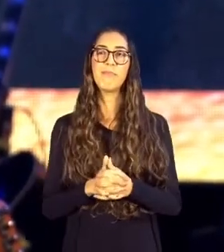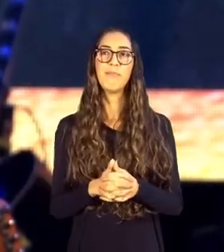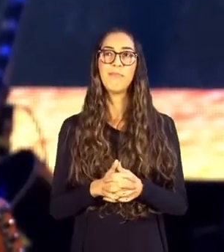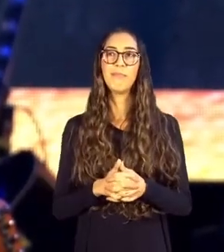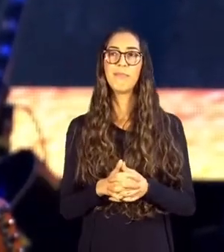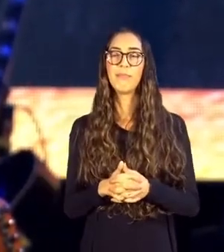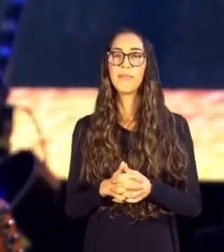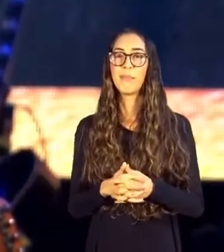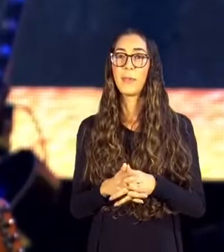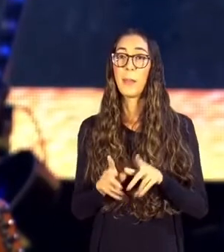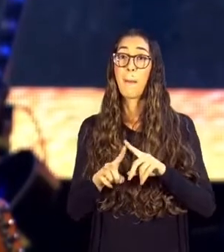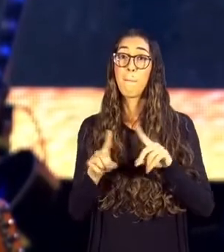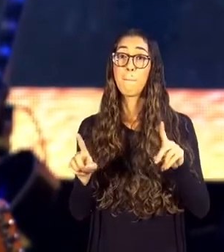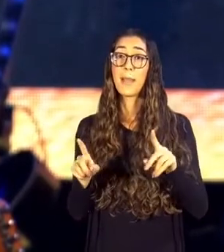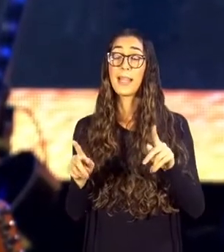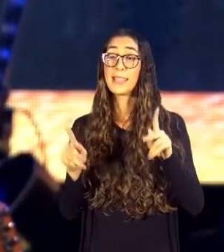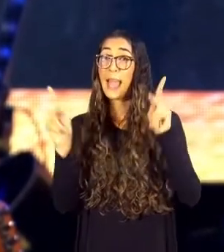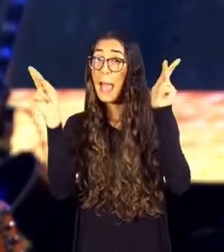Quem que compra a paz?